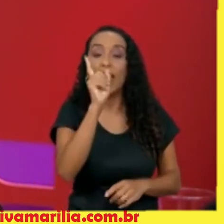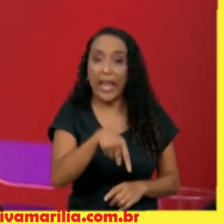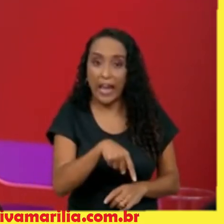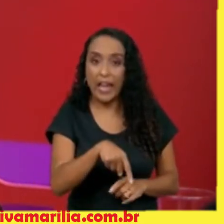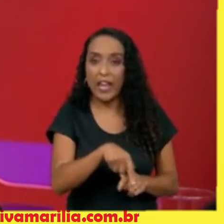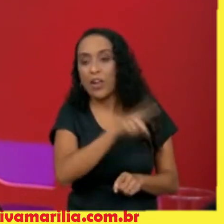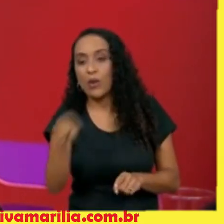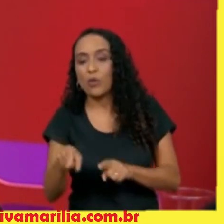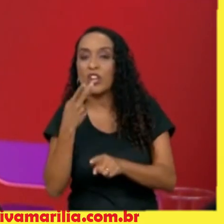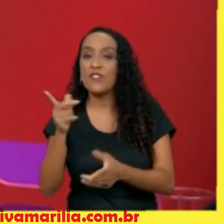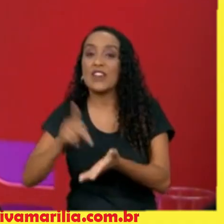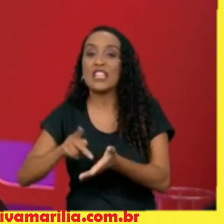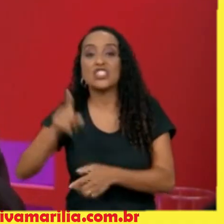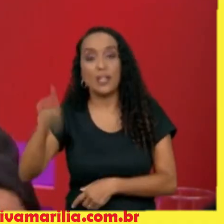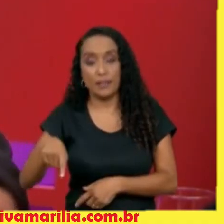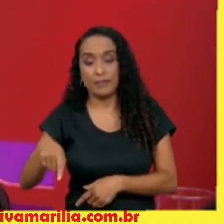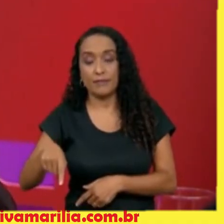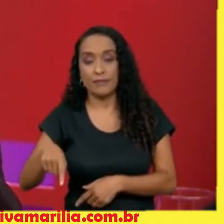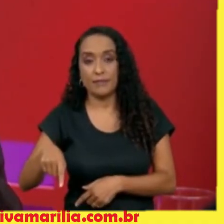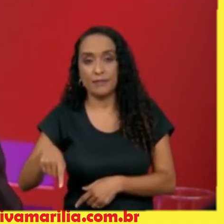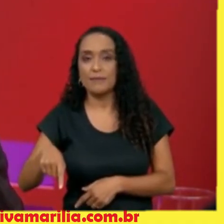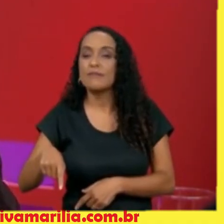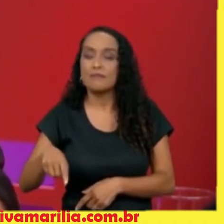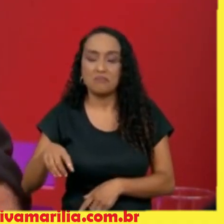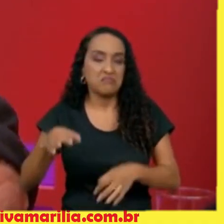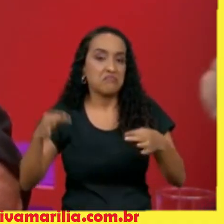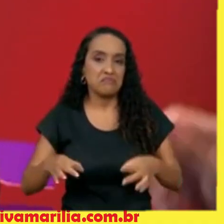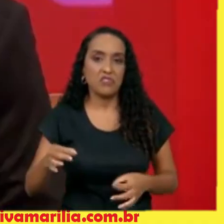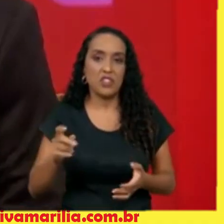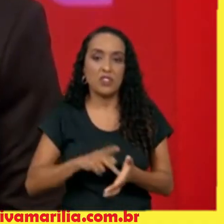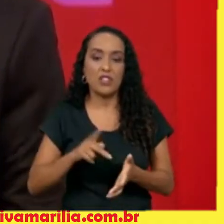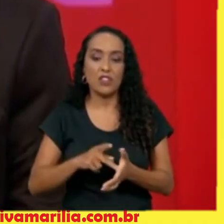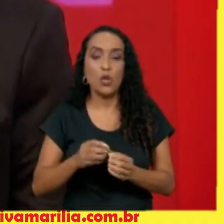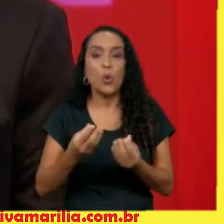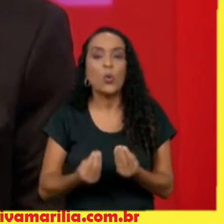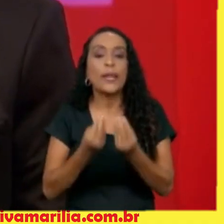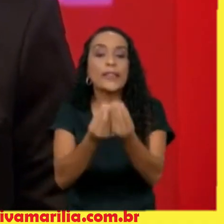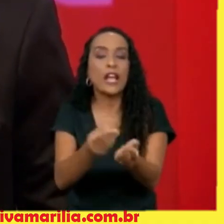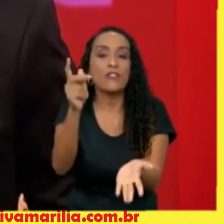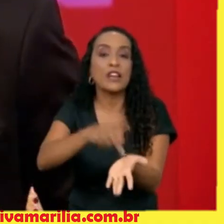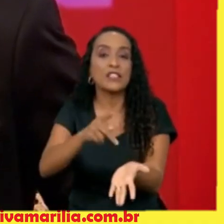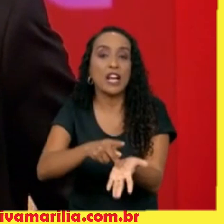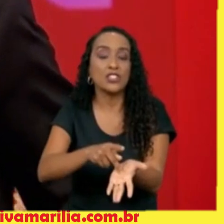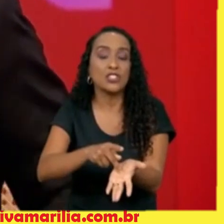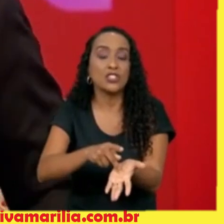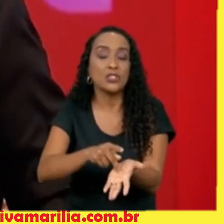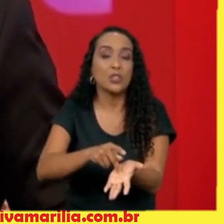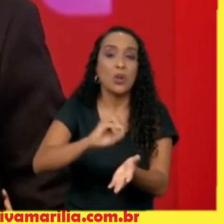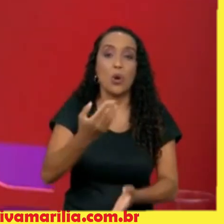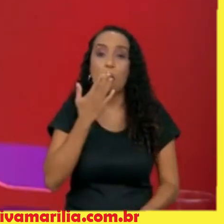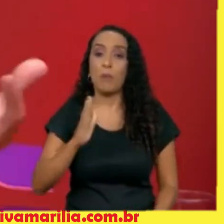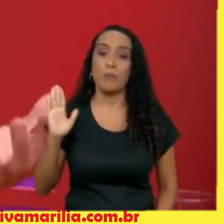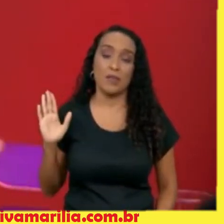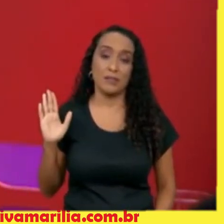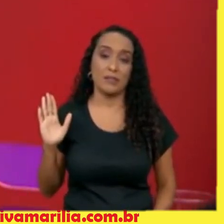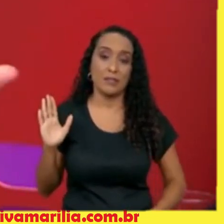aquilo que ele efetivamente é. É genial isso, né? O que entrega de fato, o que entrega de fato da promessa. Entende? Quer dizer, ou